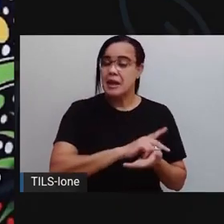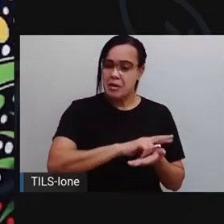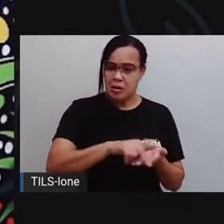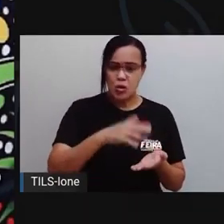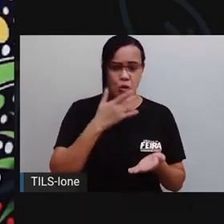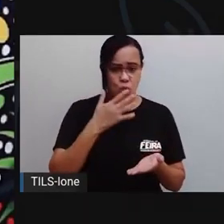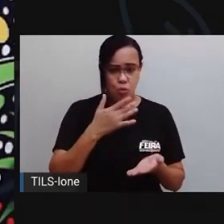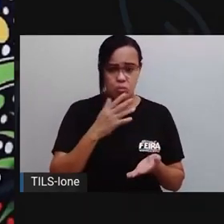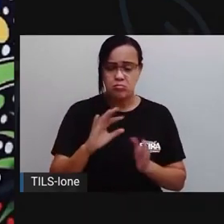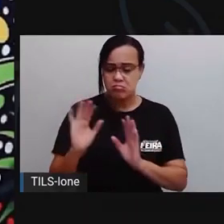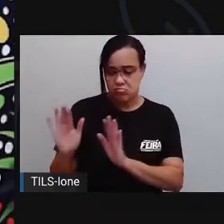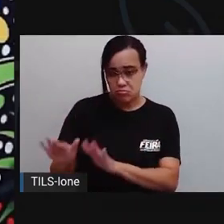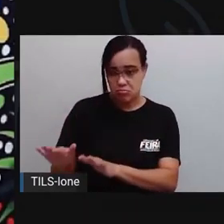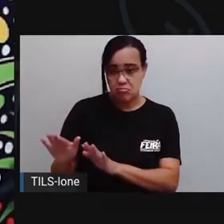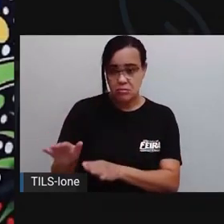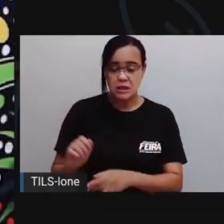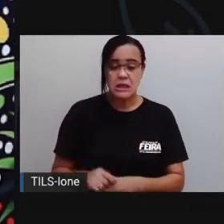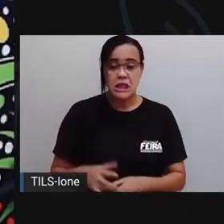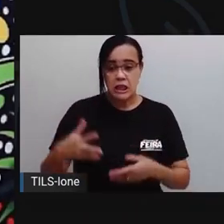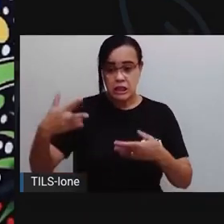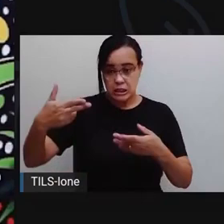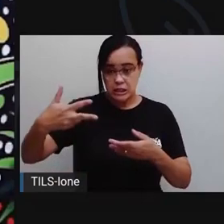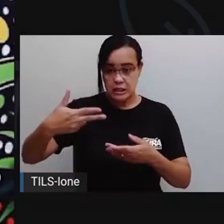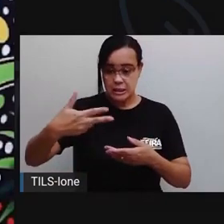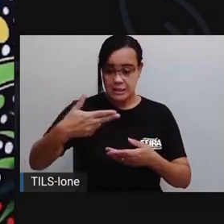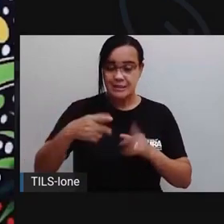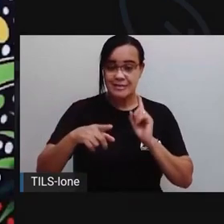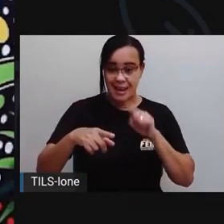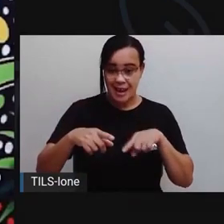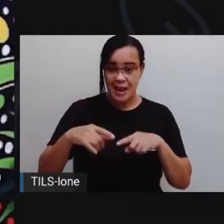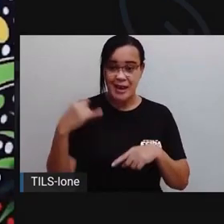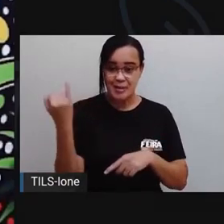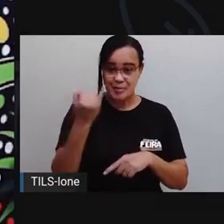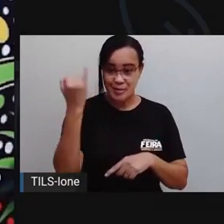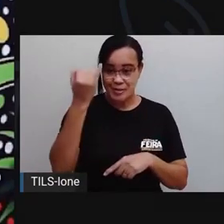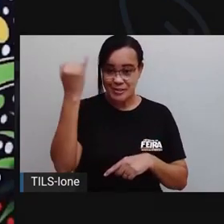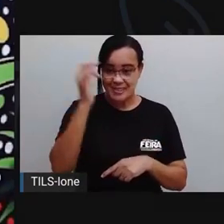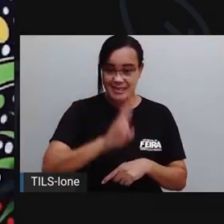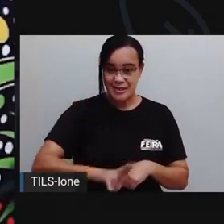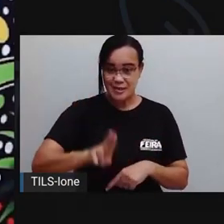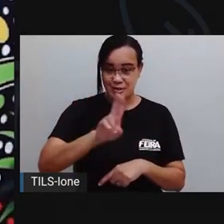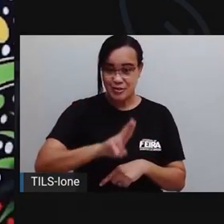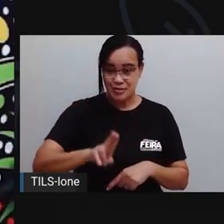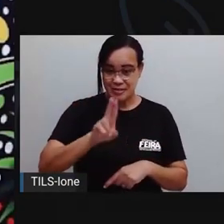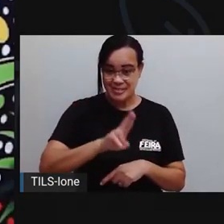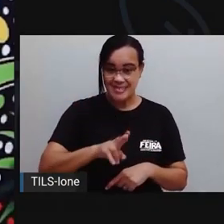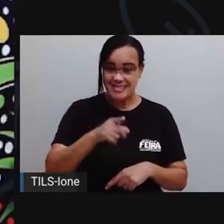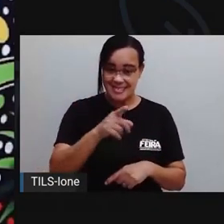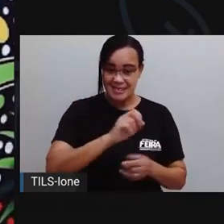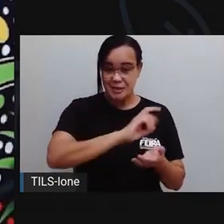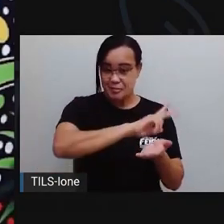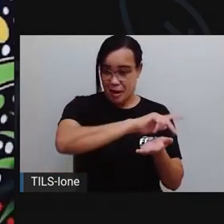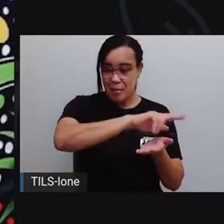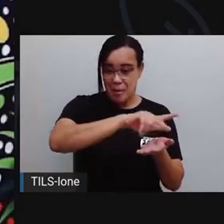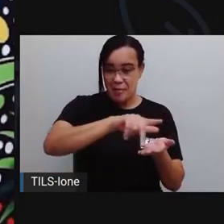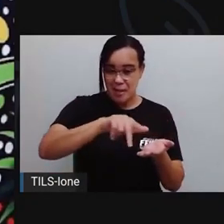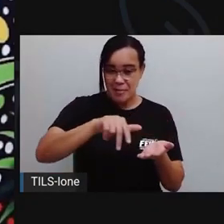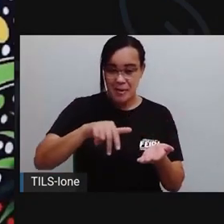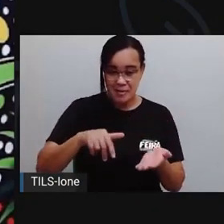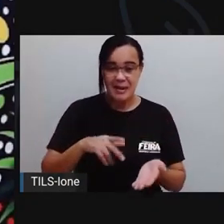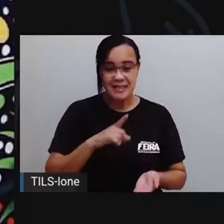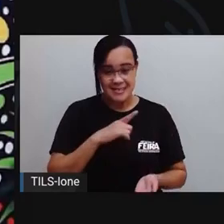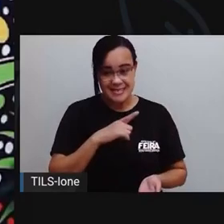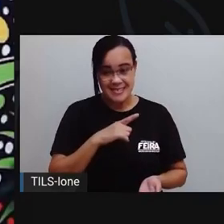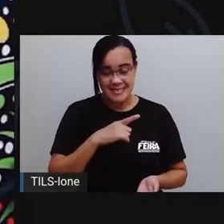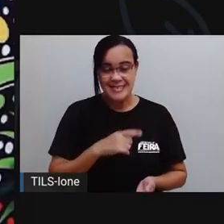ladinho. Tesouras, né? É sempre bom. A Pro trouxe aqui várias, ó. É sempre bom, né, ter tesouras de